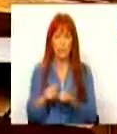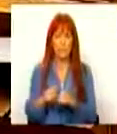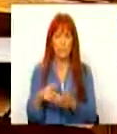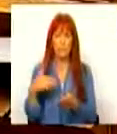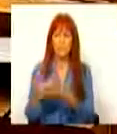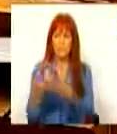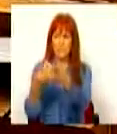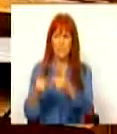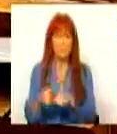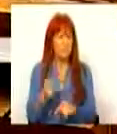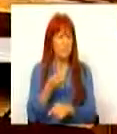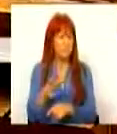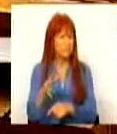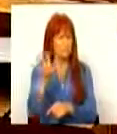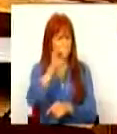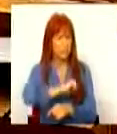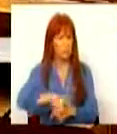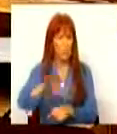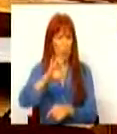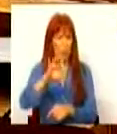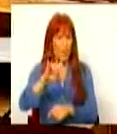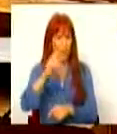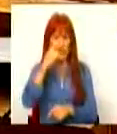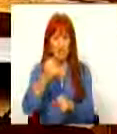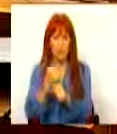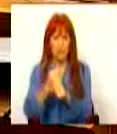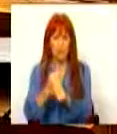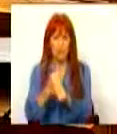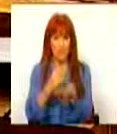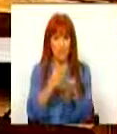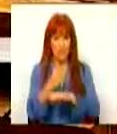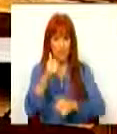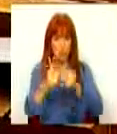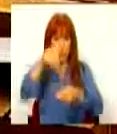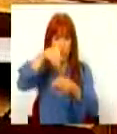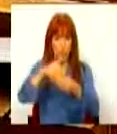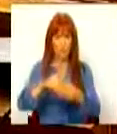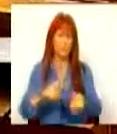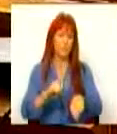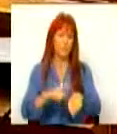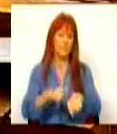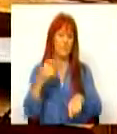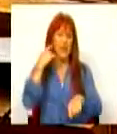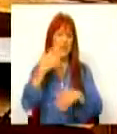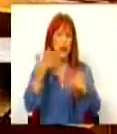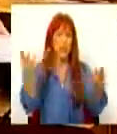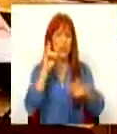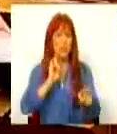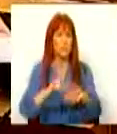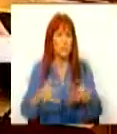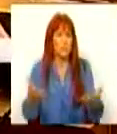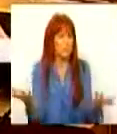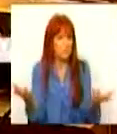dotado com cerca de 80 trabalhadores, através de um concurso interno, 64... Exigiu o seu tempo, Sra. Deputada.